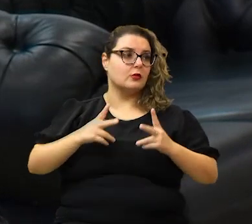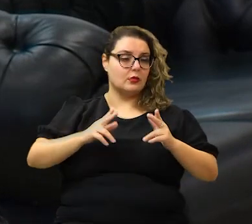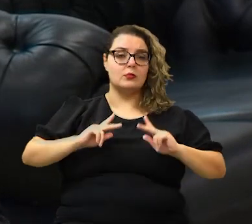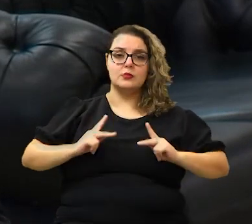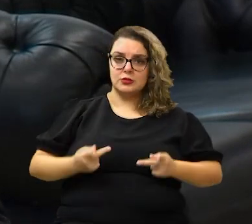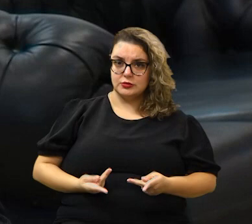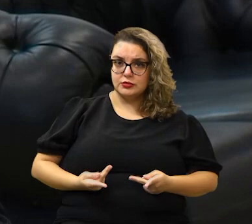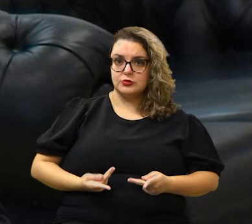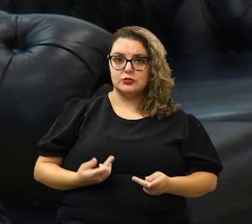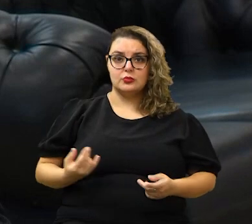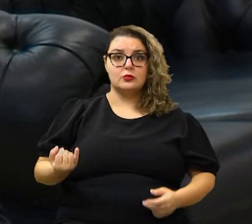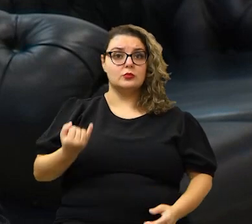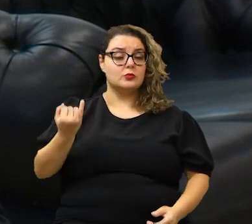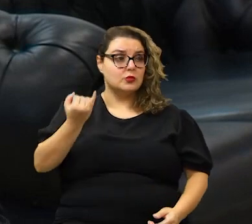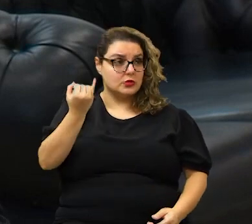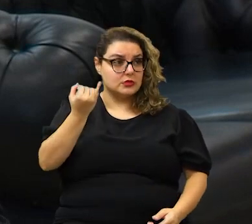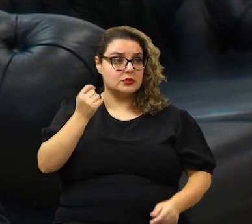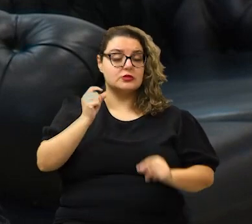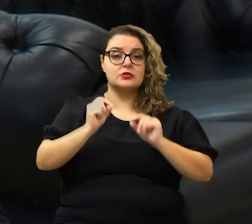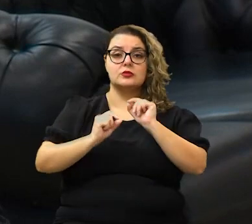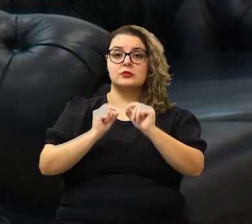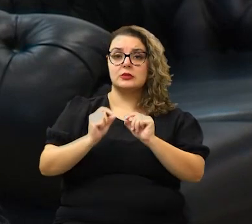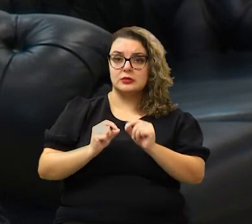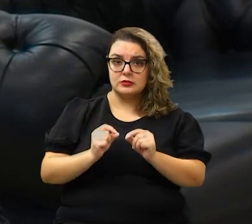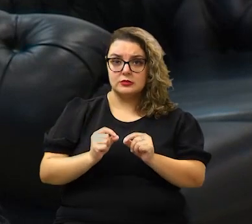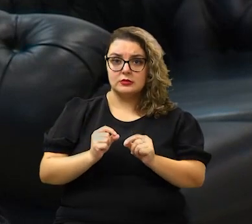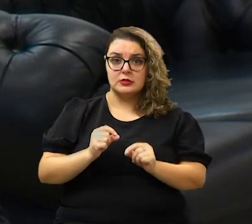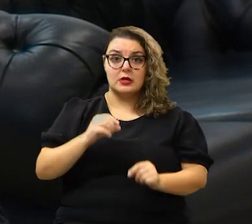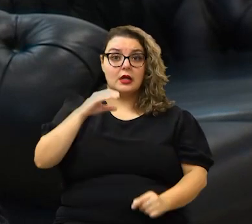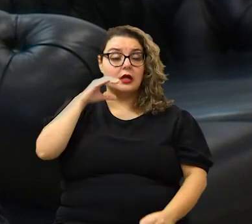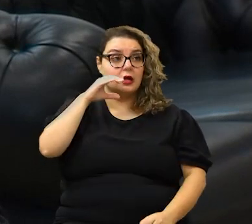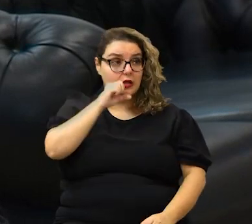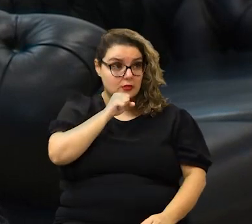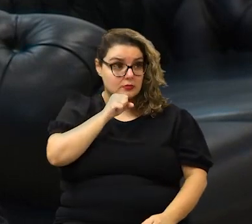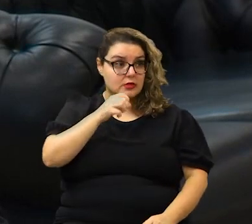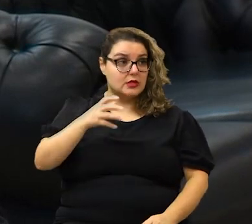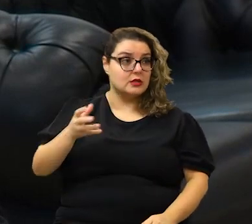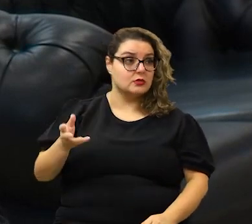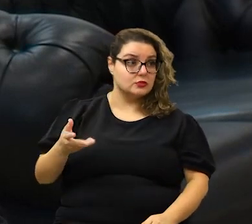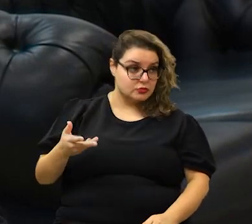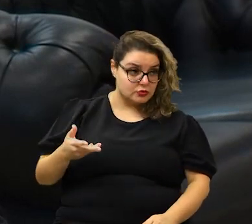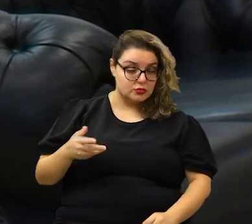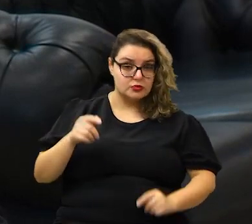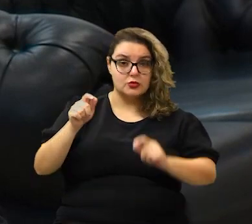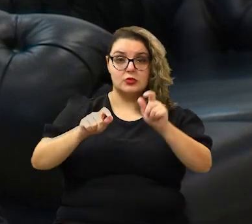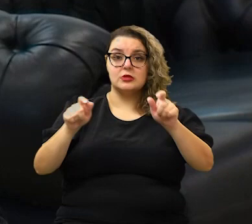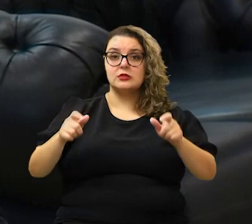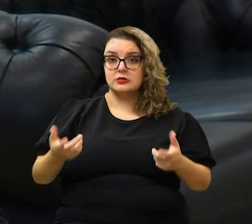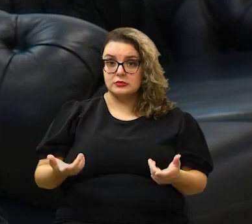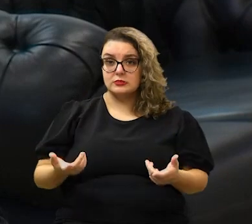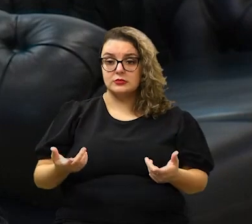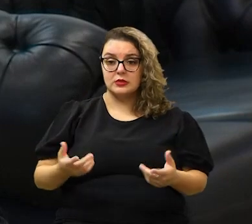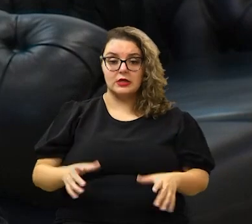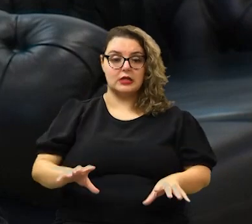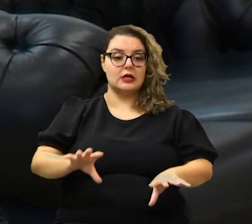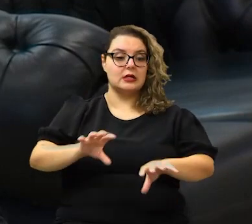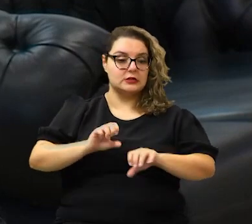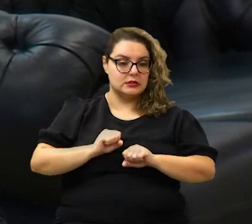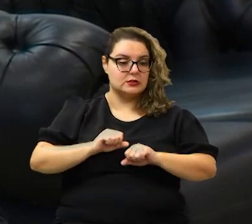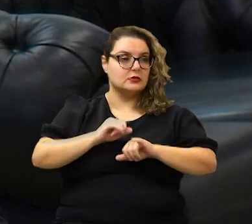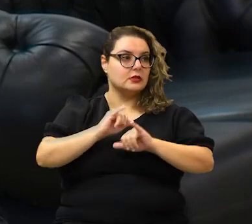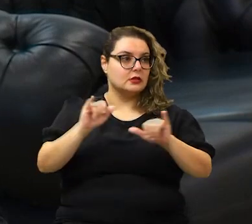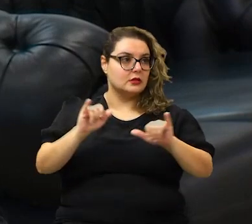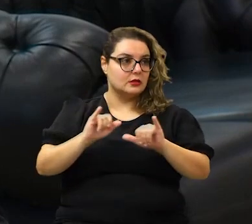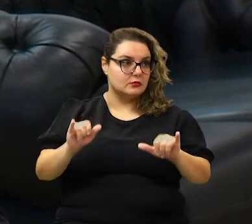humano. O interessante é que a rapidez, a velocidade com que as pessoas aderiram